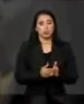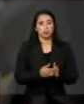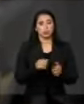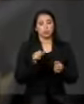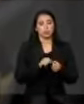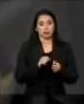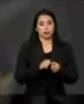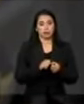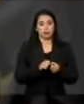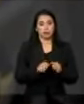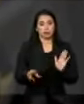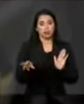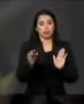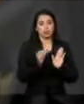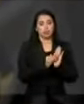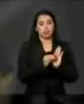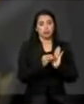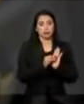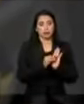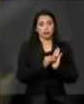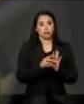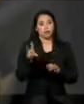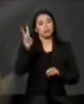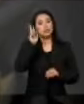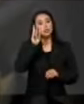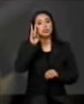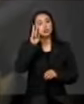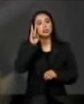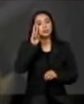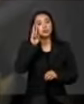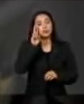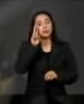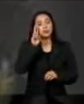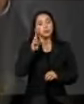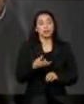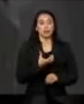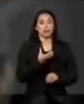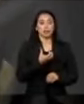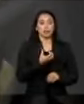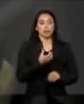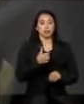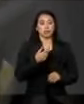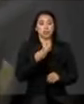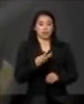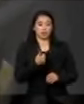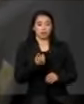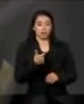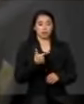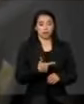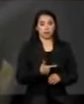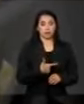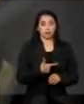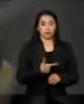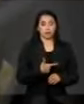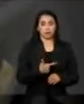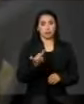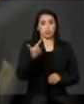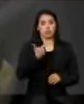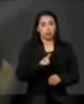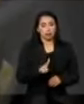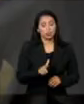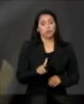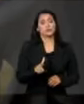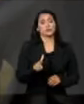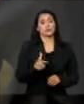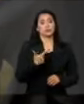da dicção da letra, que vai também lembrar a correspondência do 61, que é o 312, é como se tivesse um repeteco do 312.